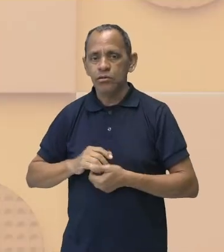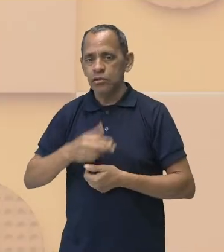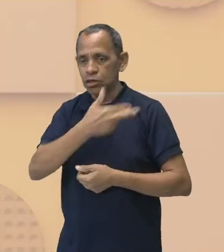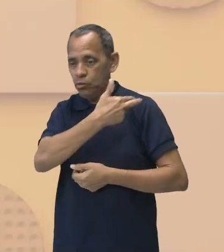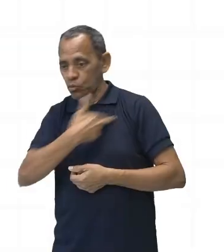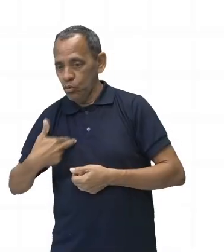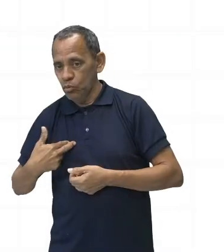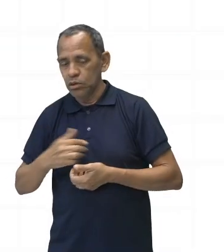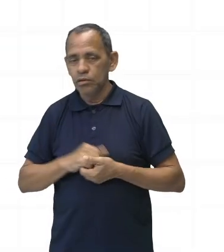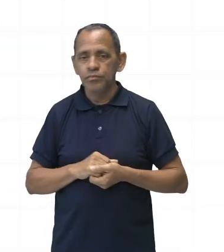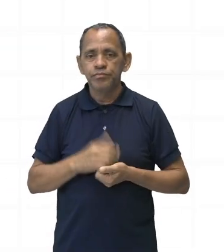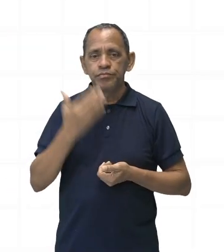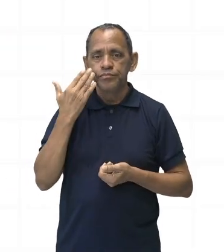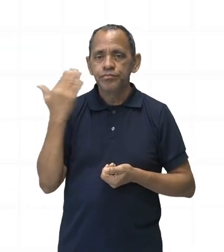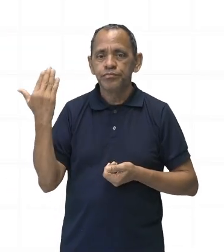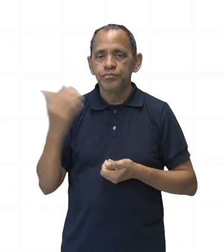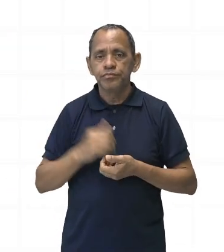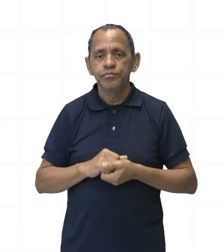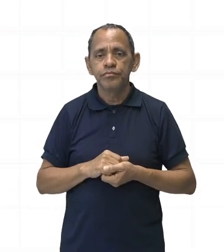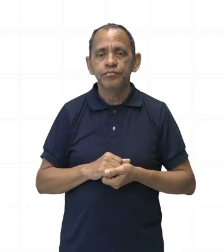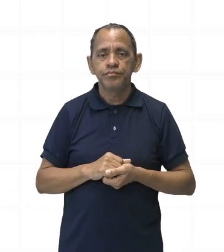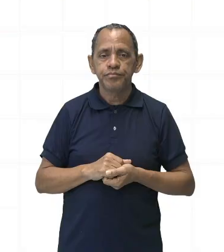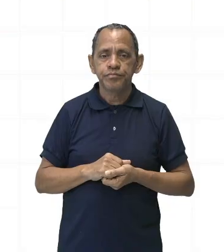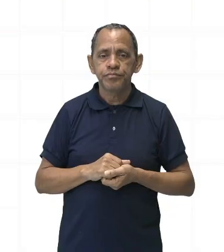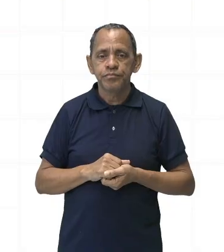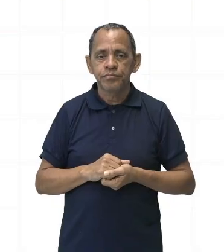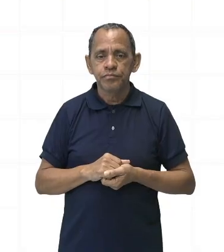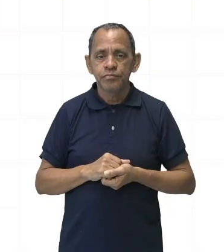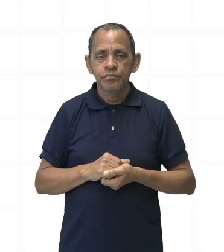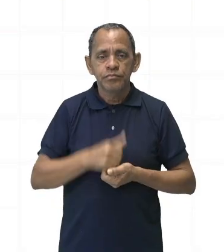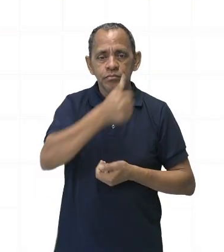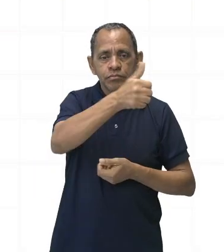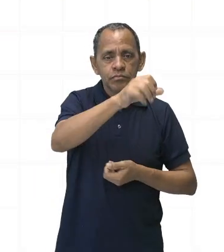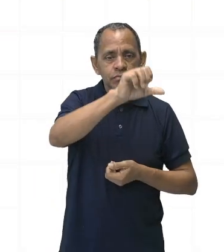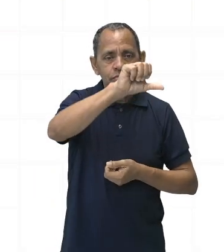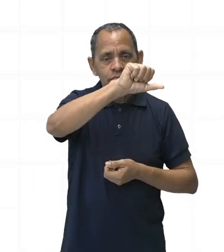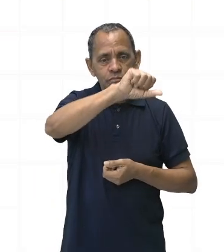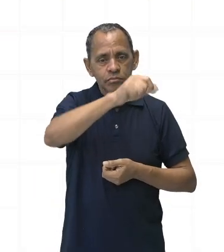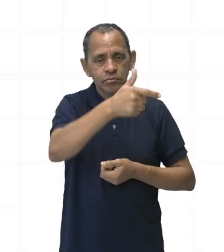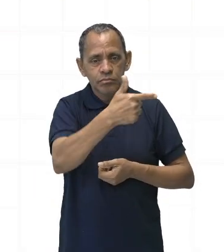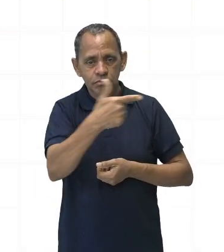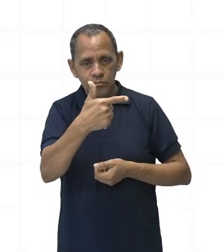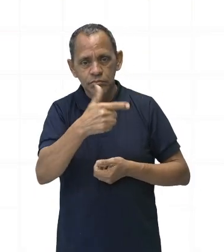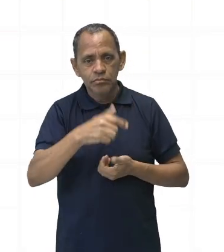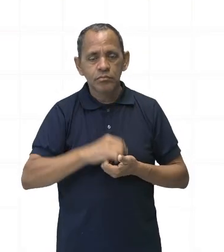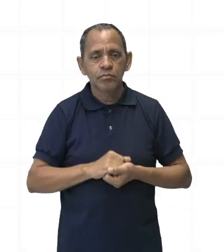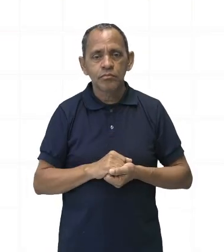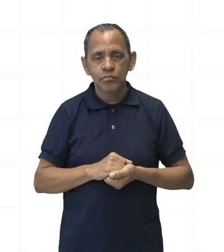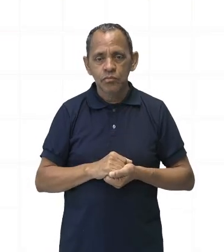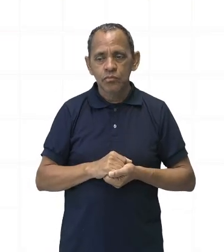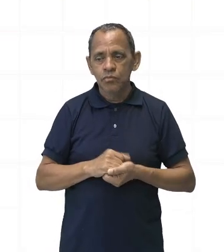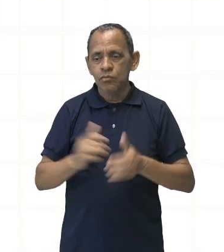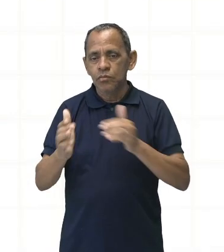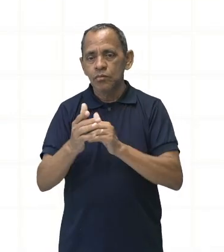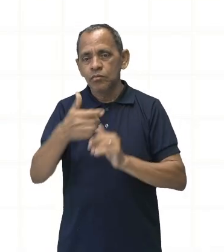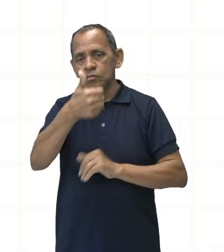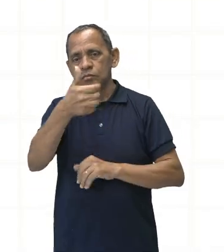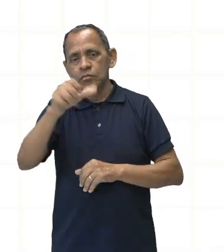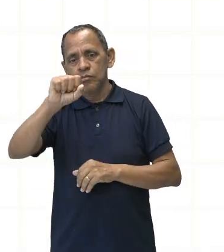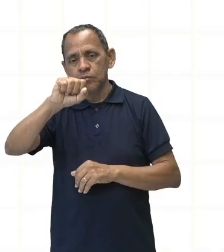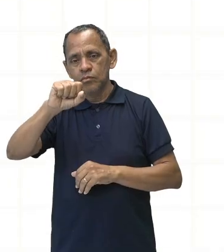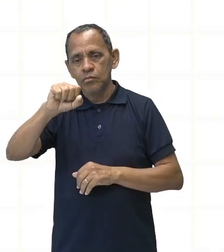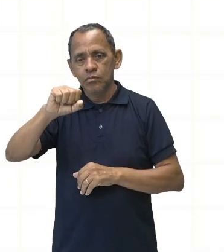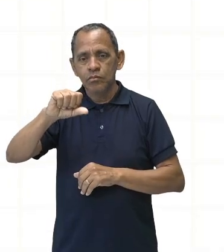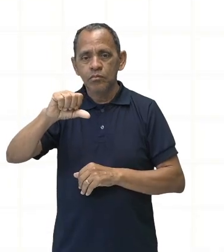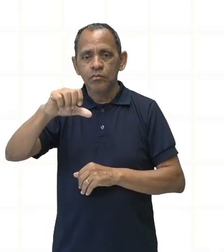comigo o seguinte quadro. Temos aqui, em 1822 a 1889, é o que nós